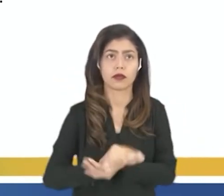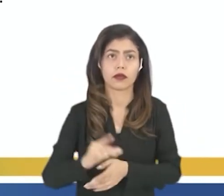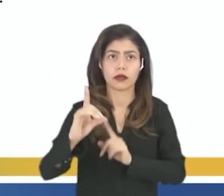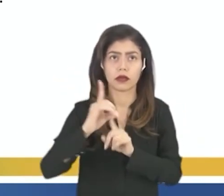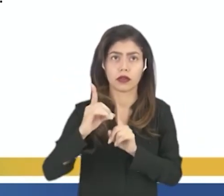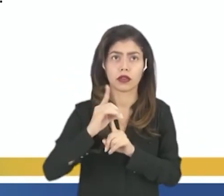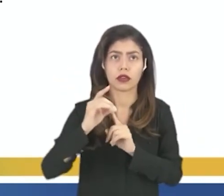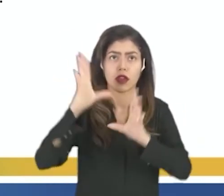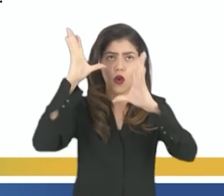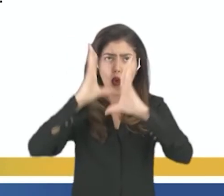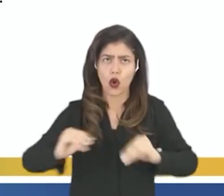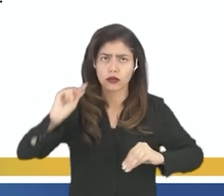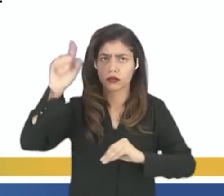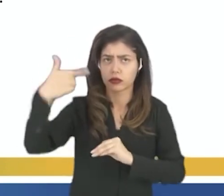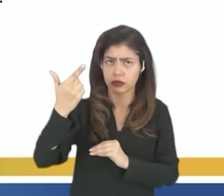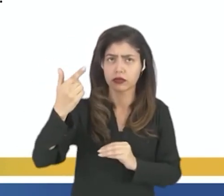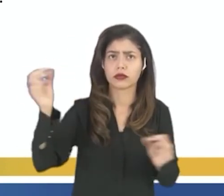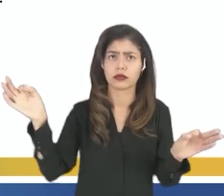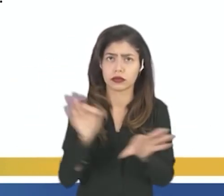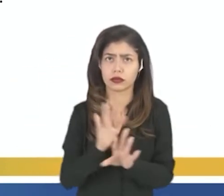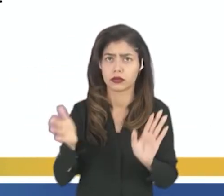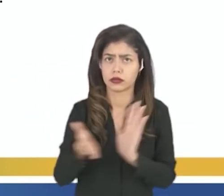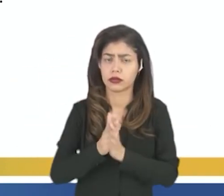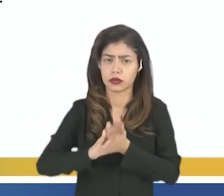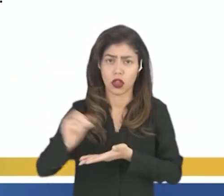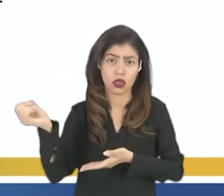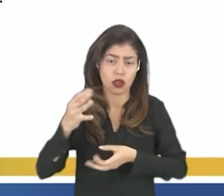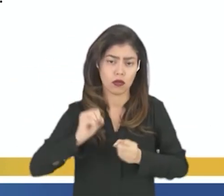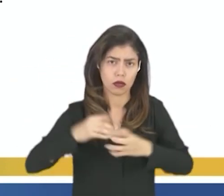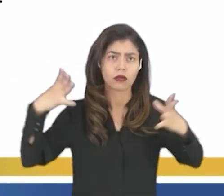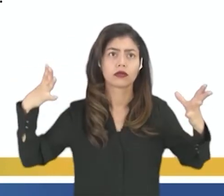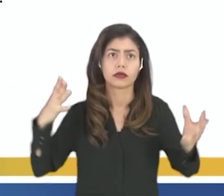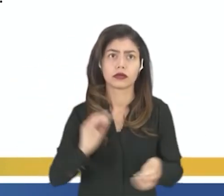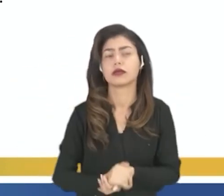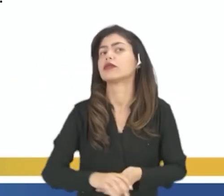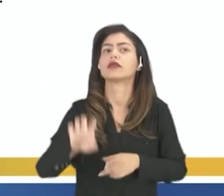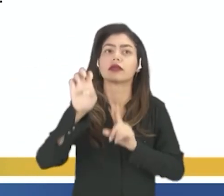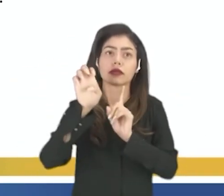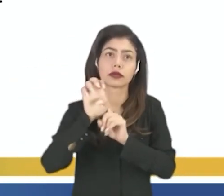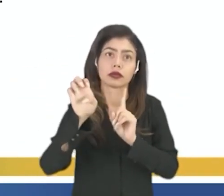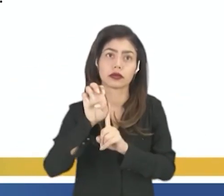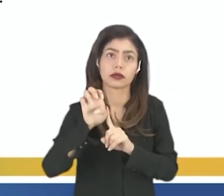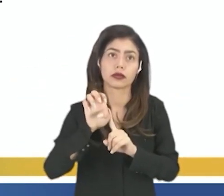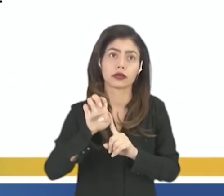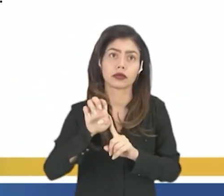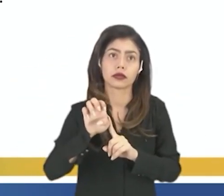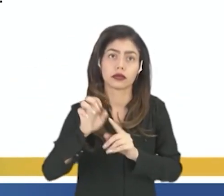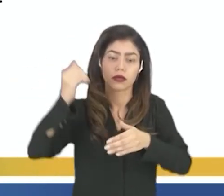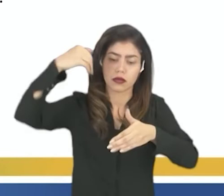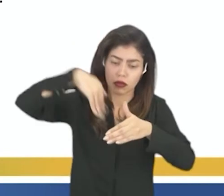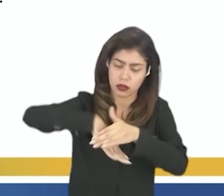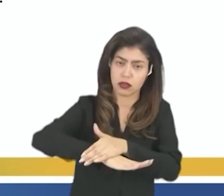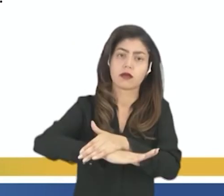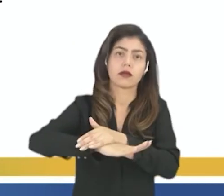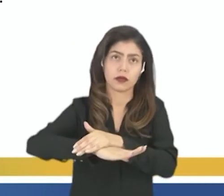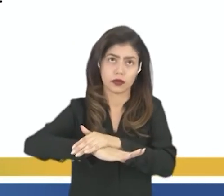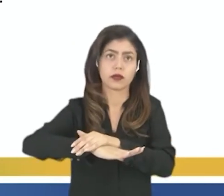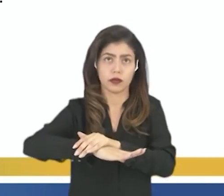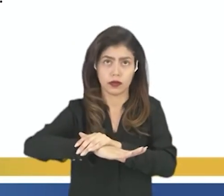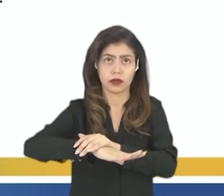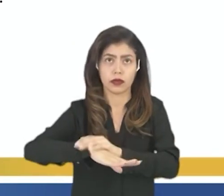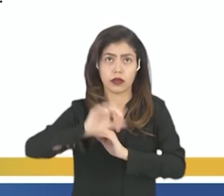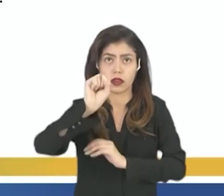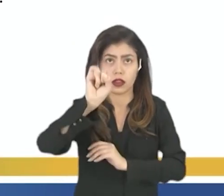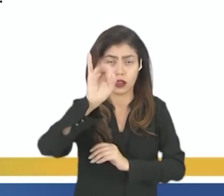reator e de demolir os outros relatórios para que não houvesse novas explosões e terminamos com aterrar o material radioativo